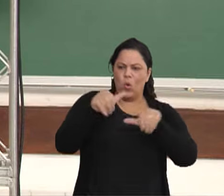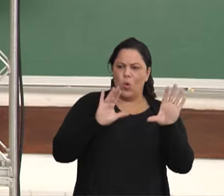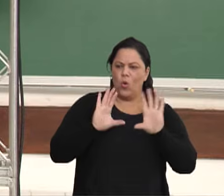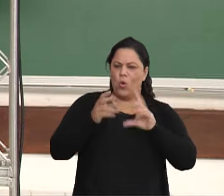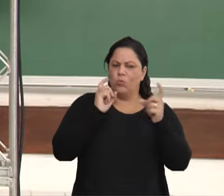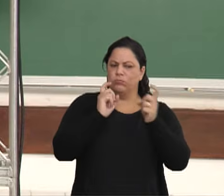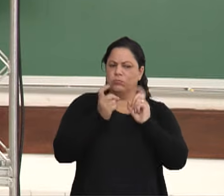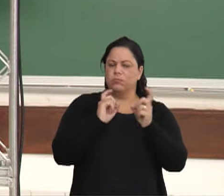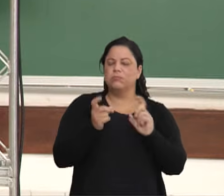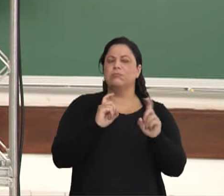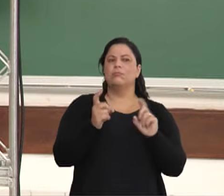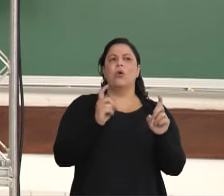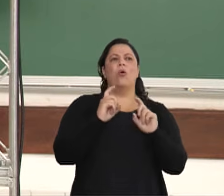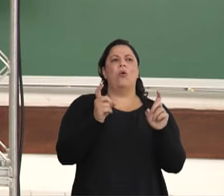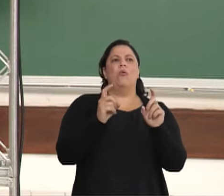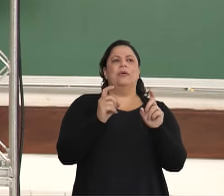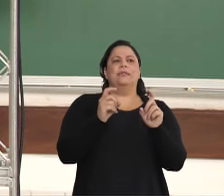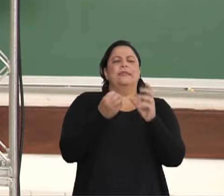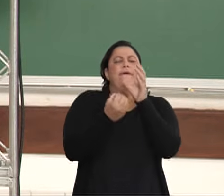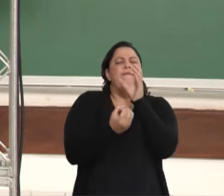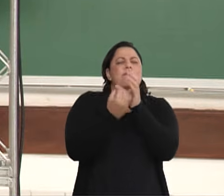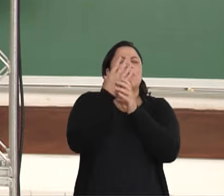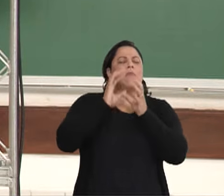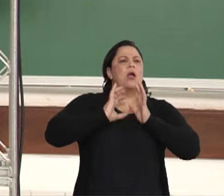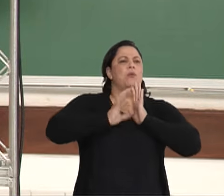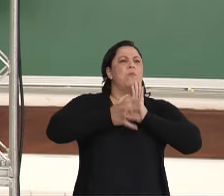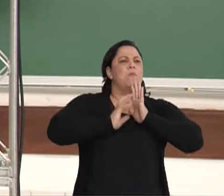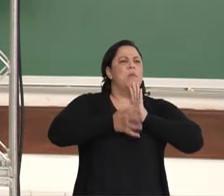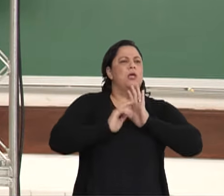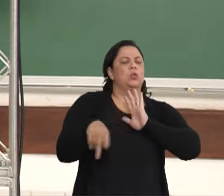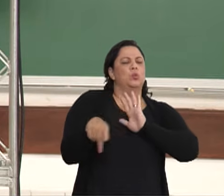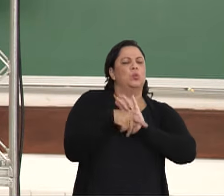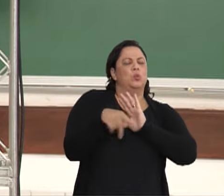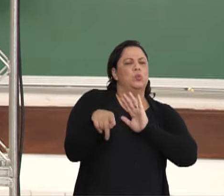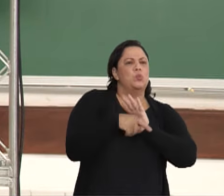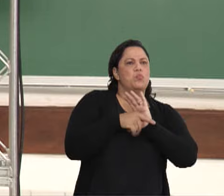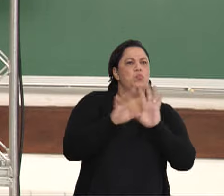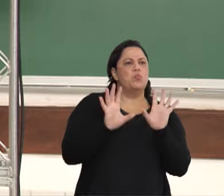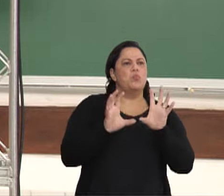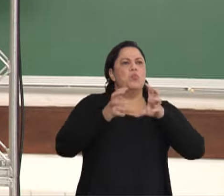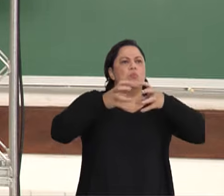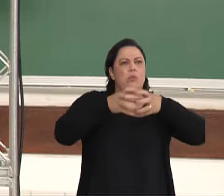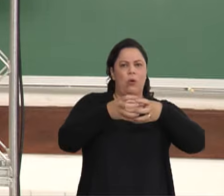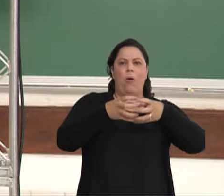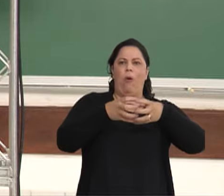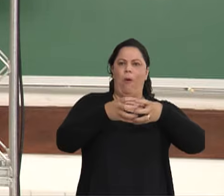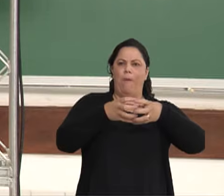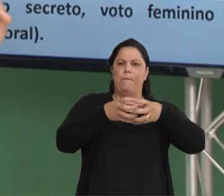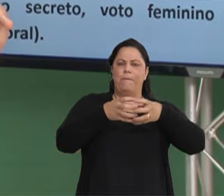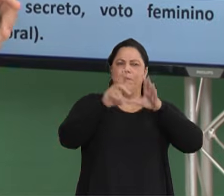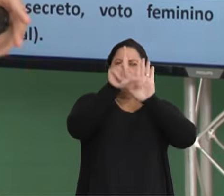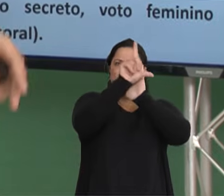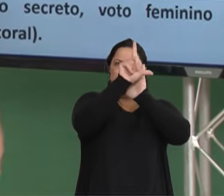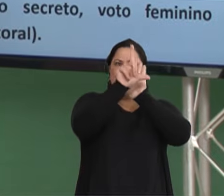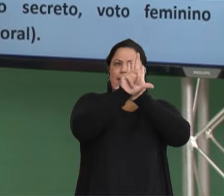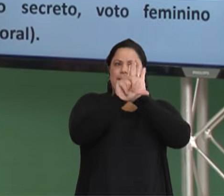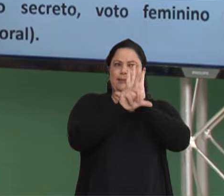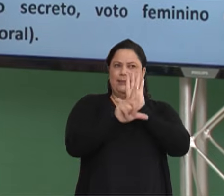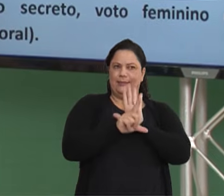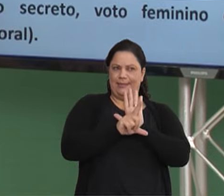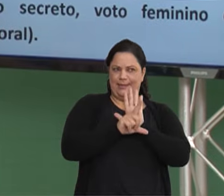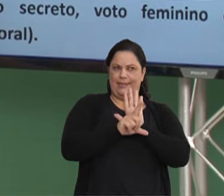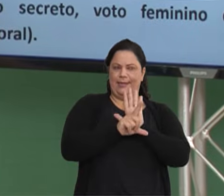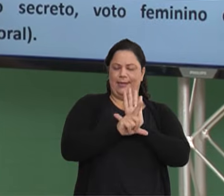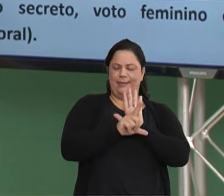ter leis feitas por representantes do povo, pela população, e não mais seguir só a vontade do Getúlio